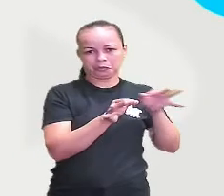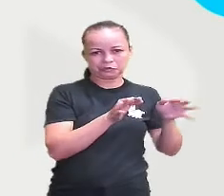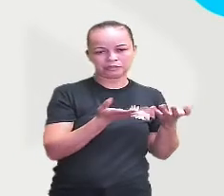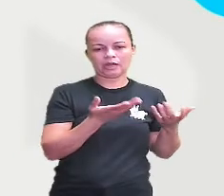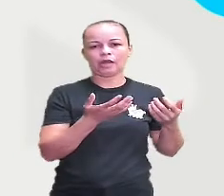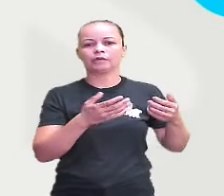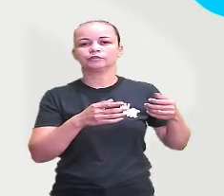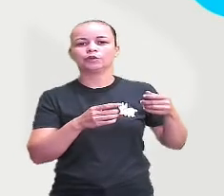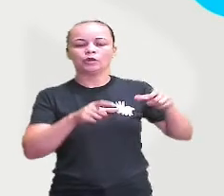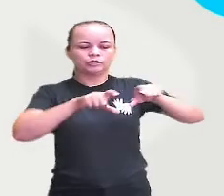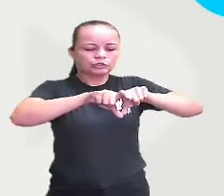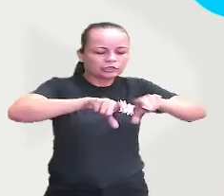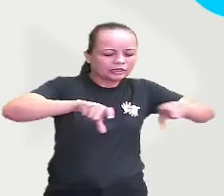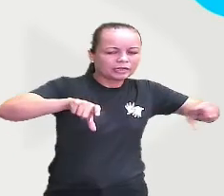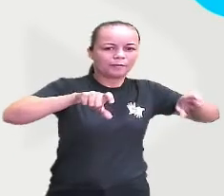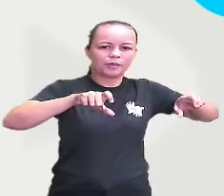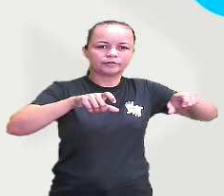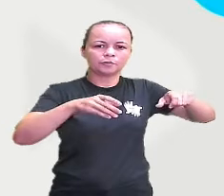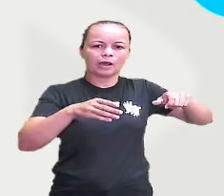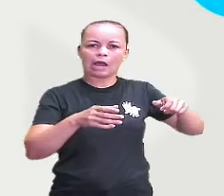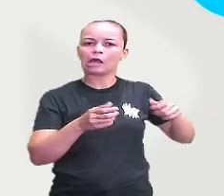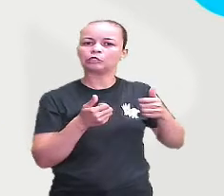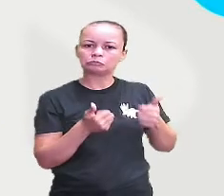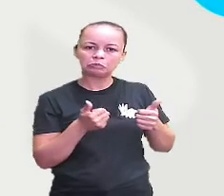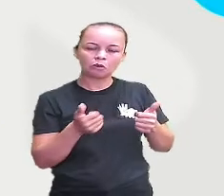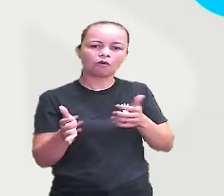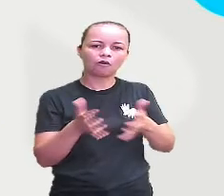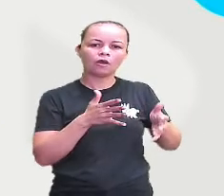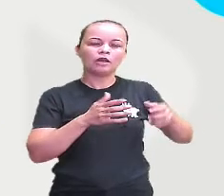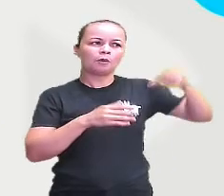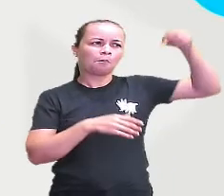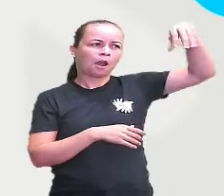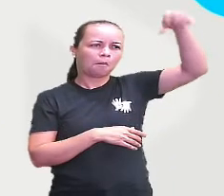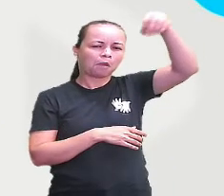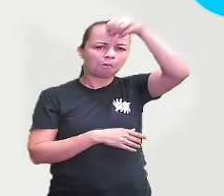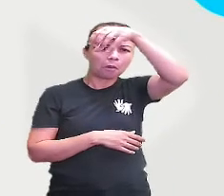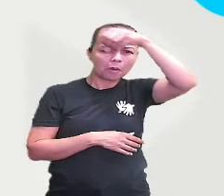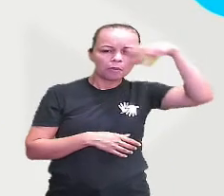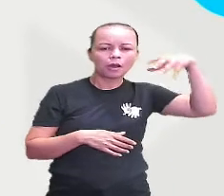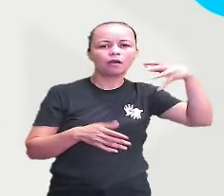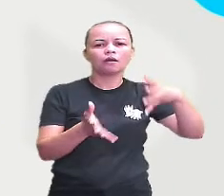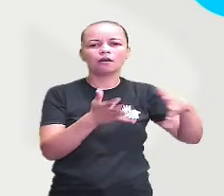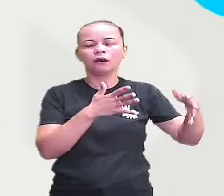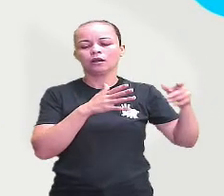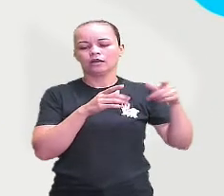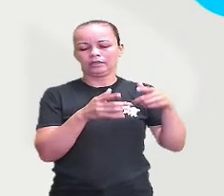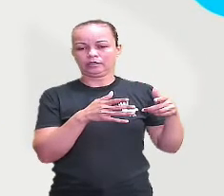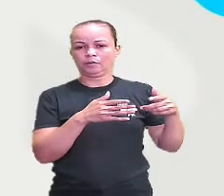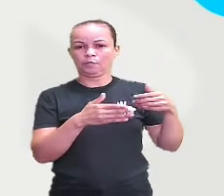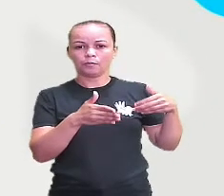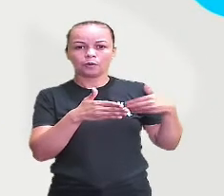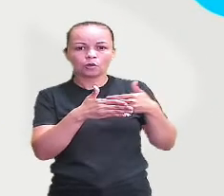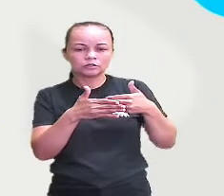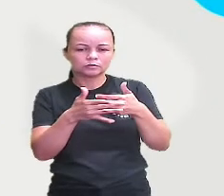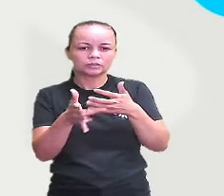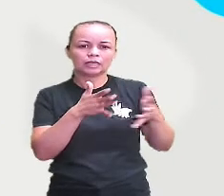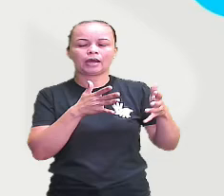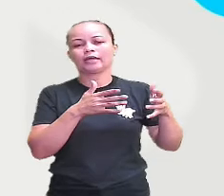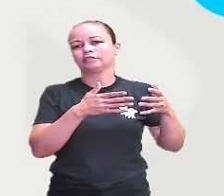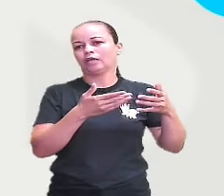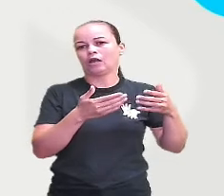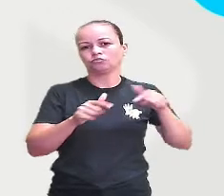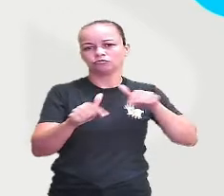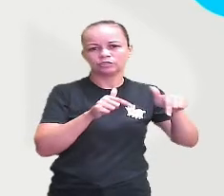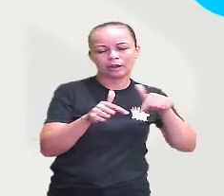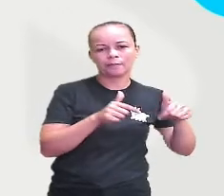acesso a saneamento básico, existência de iluminação pública, proximidade a locais que oferecem serviços